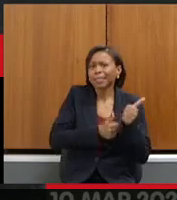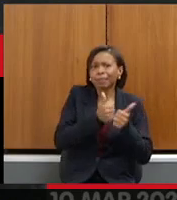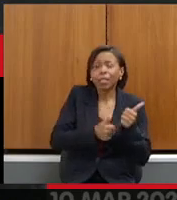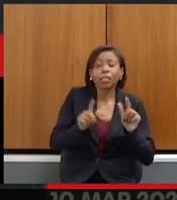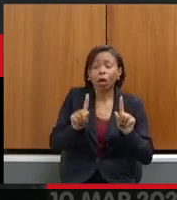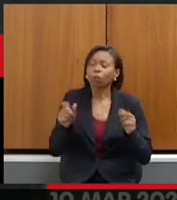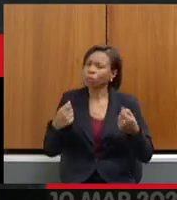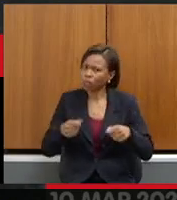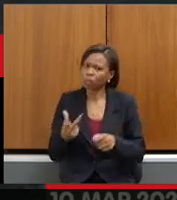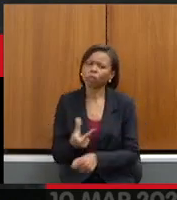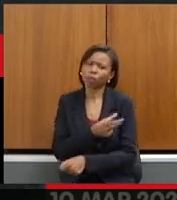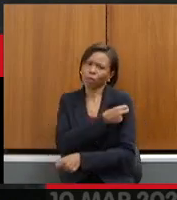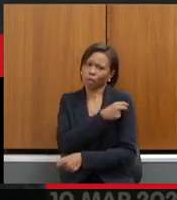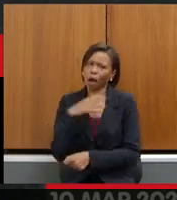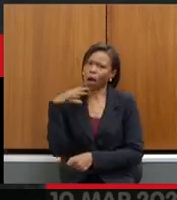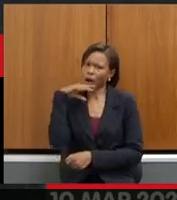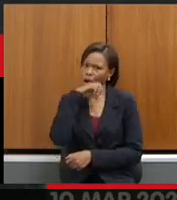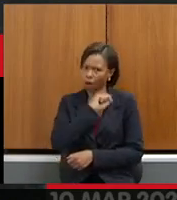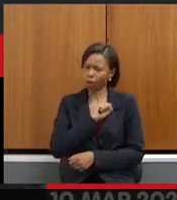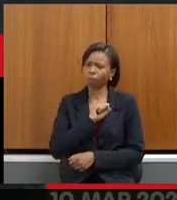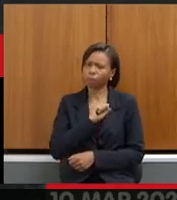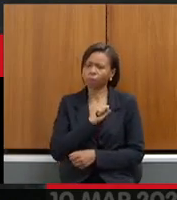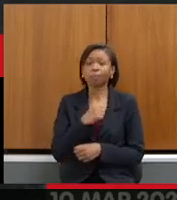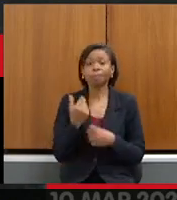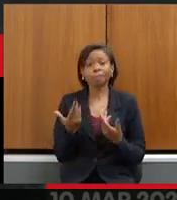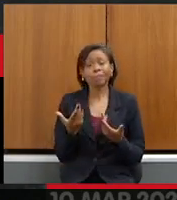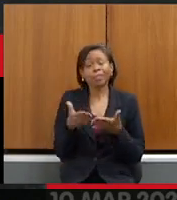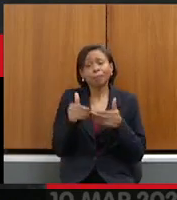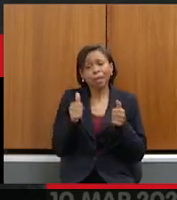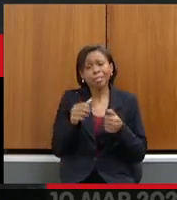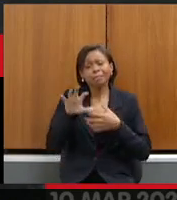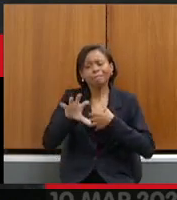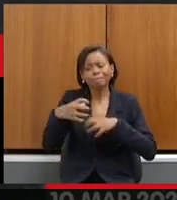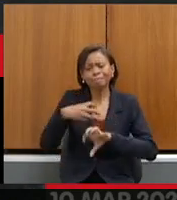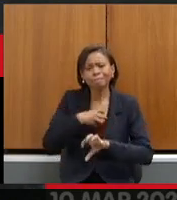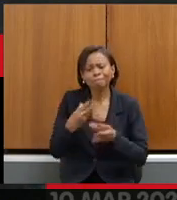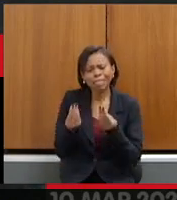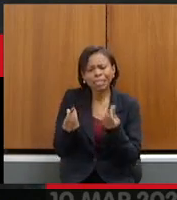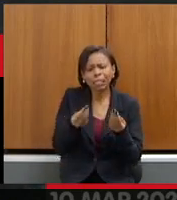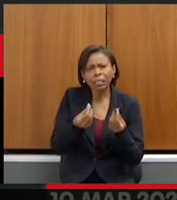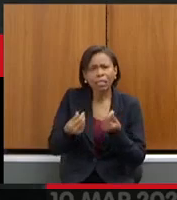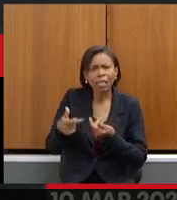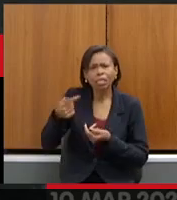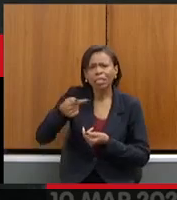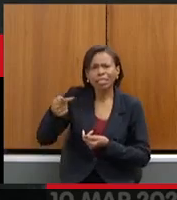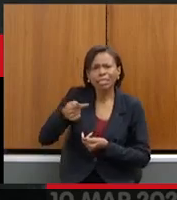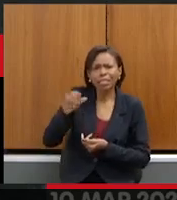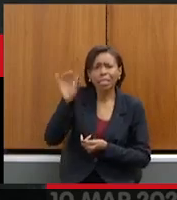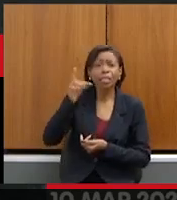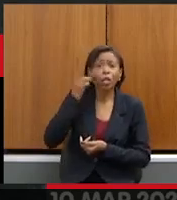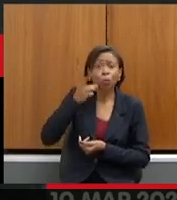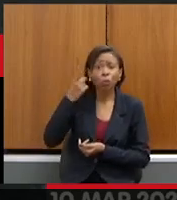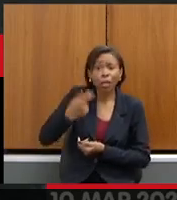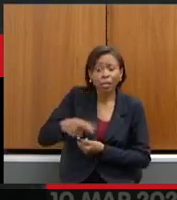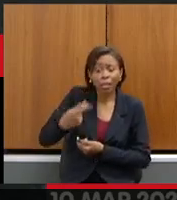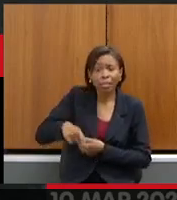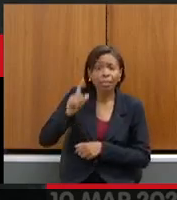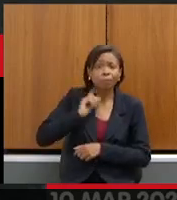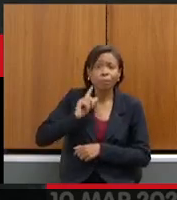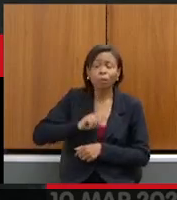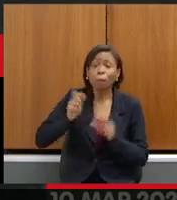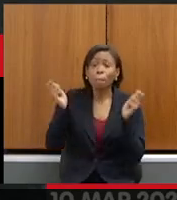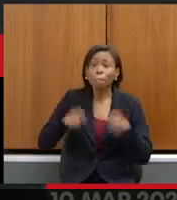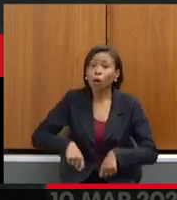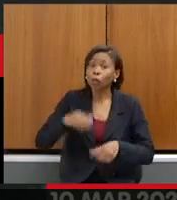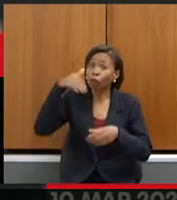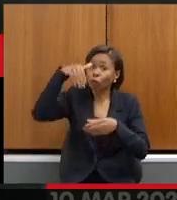para ser na esposa se vacinar o quanto antes e o que a gente pede aqui a sensibilidade dos deputados estaduais aqui os 77 estaduais que possa voltar o mais